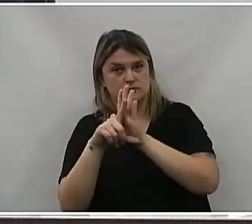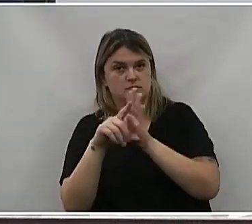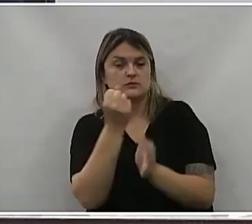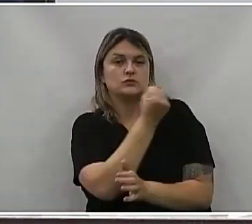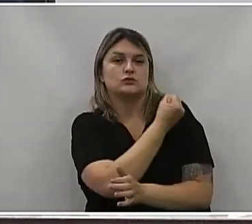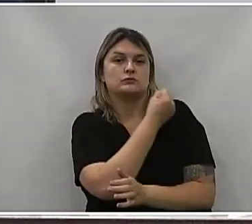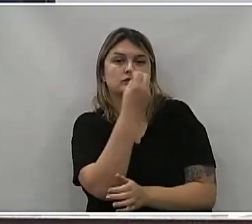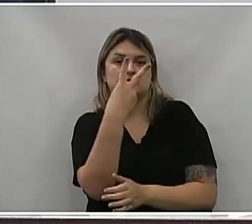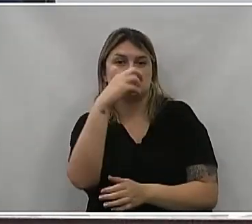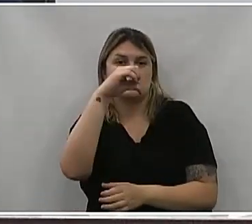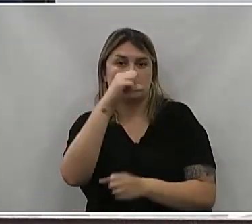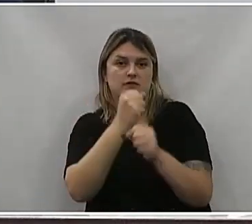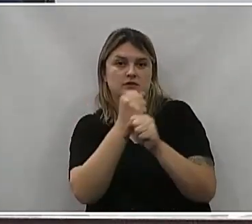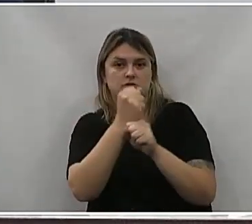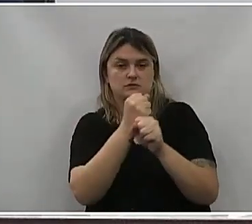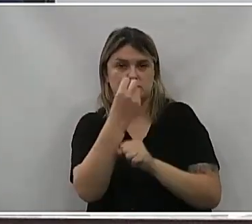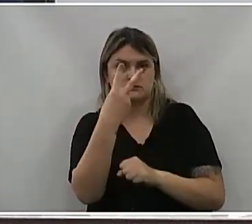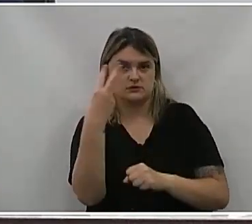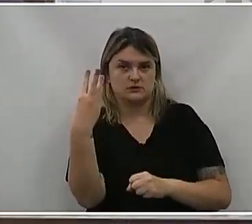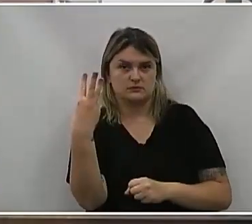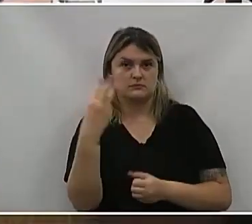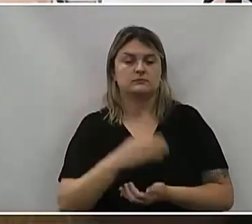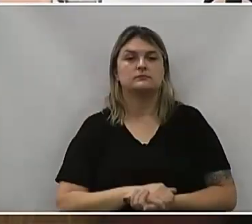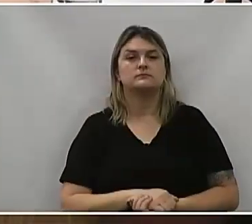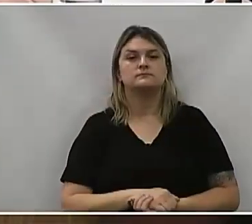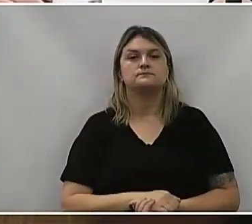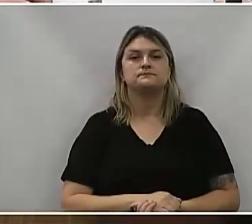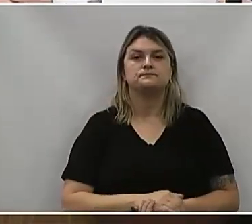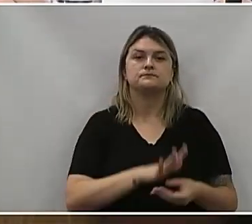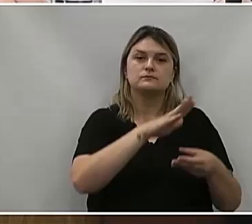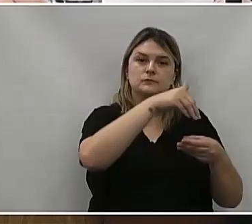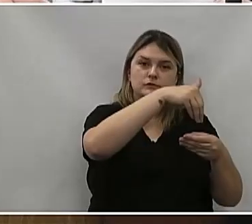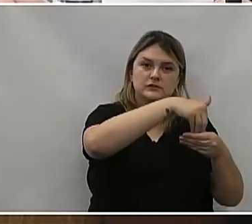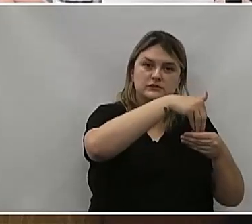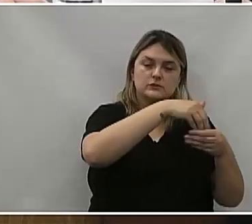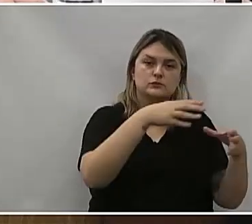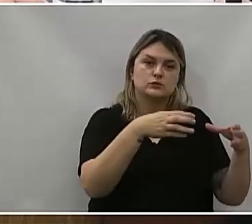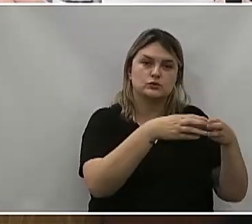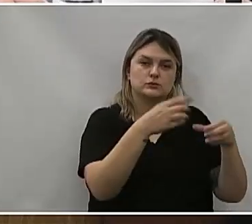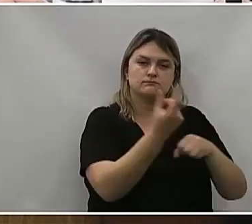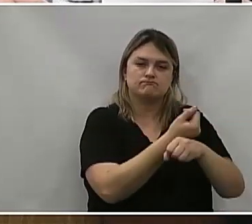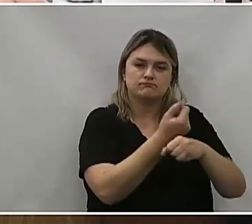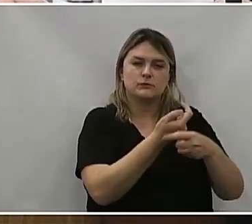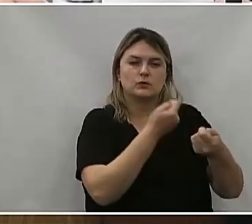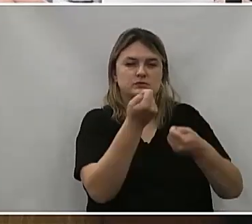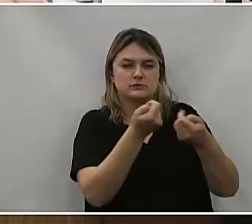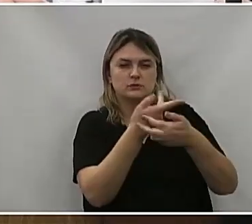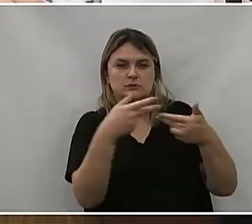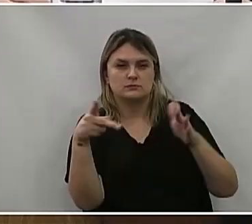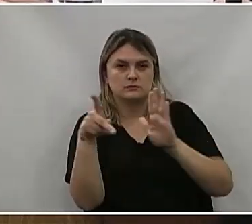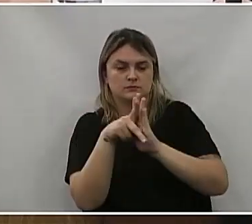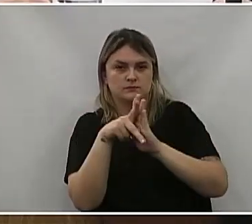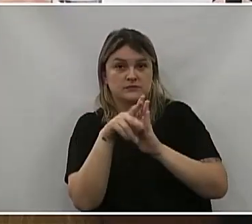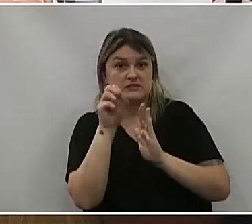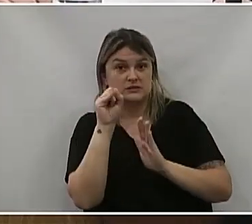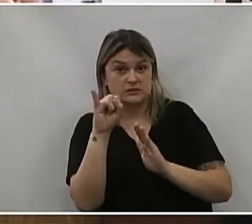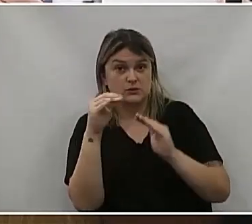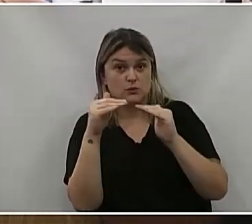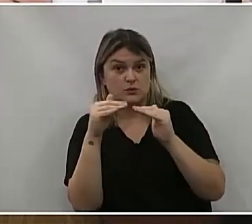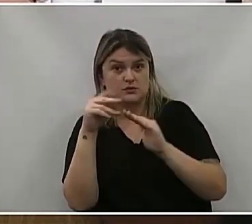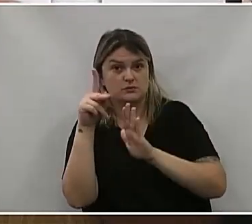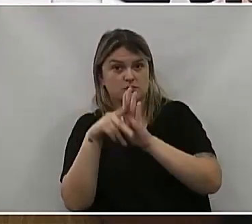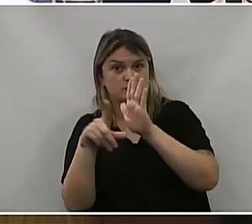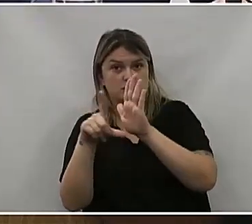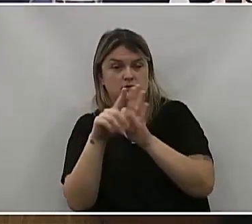ordinária de número 29 de 2023. Votação do parecer fundamentado da Comissão de Finanças, Orçamento e Patrimônio, favorável ao projeto de